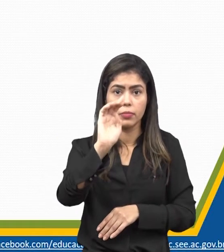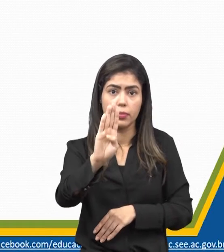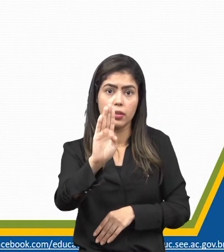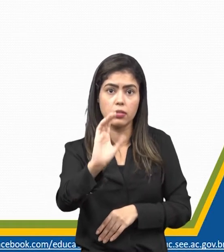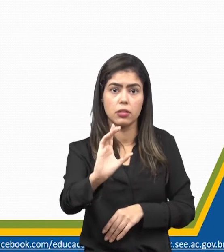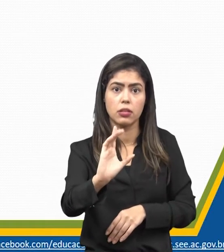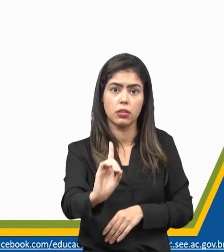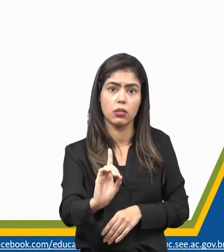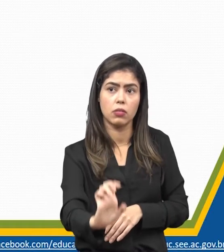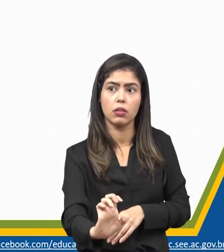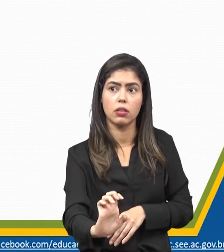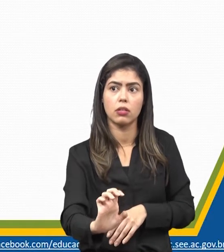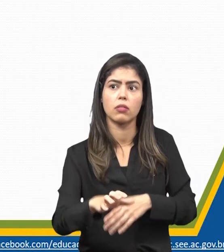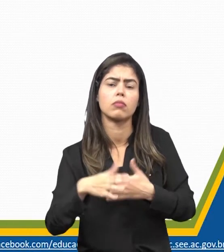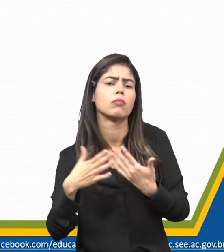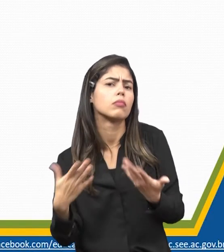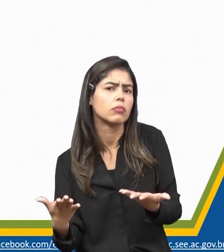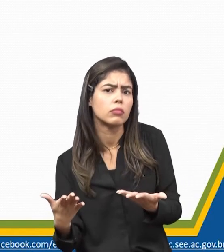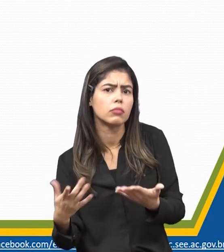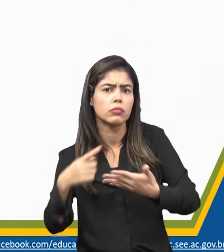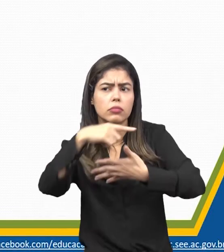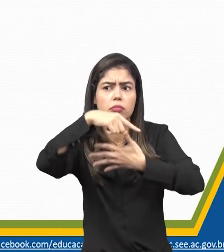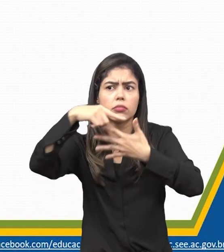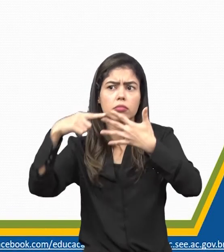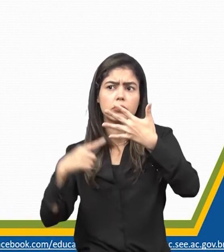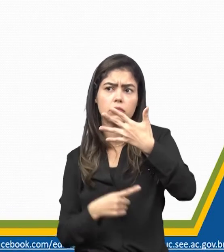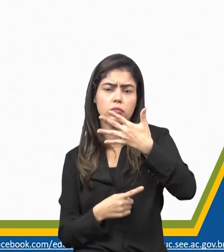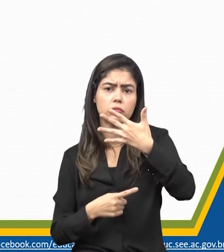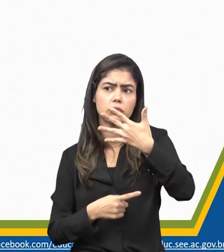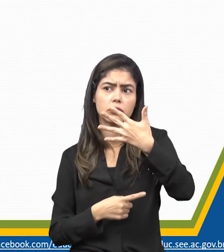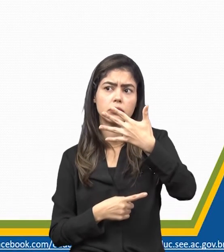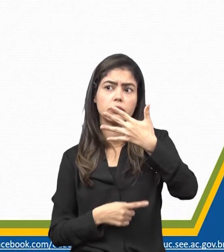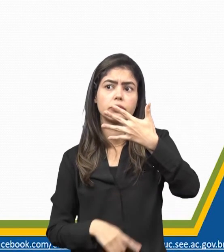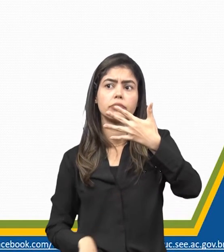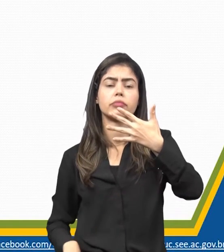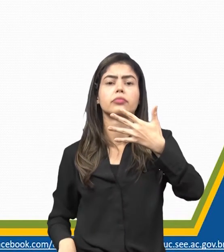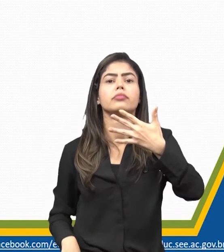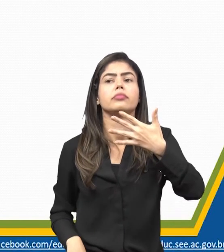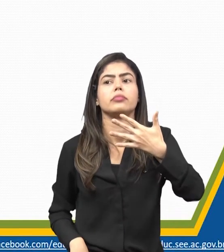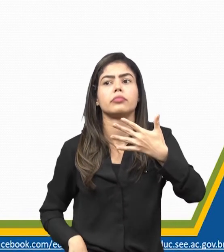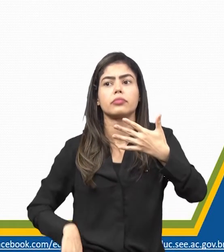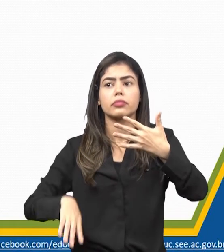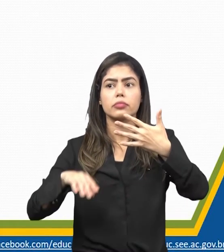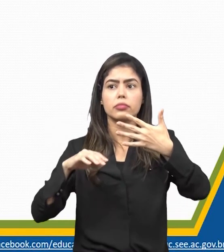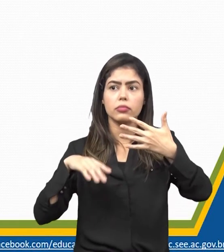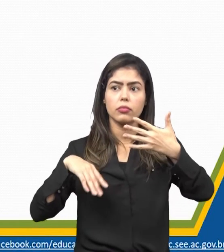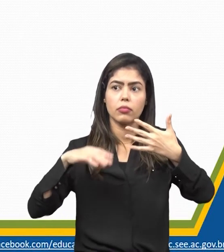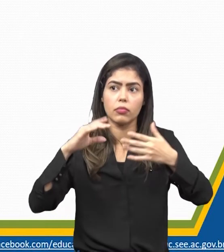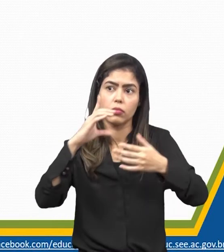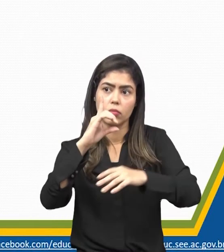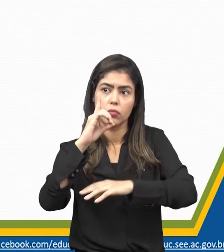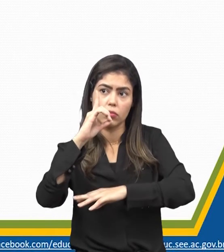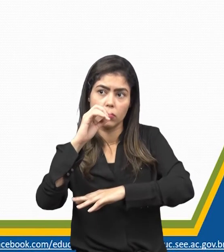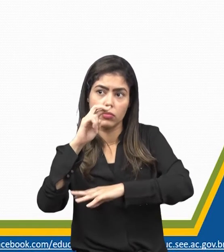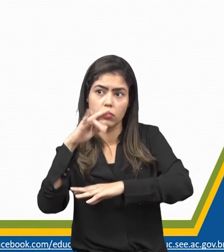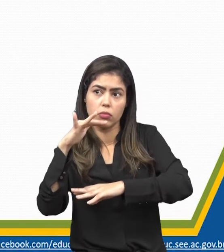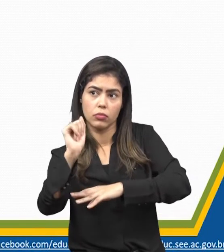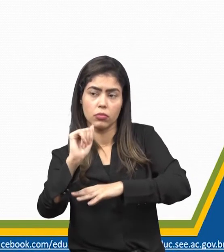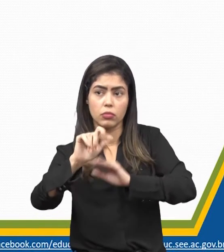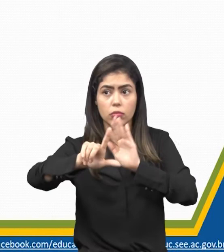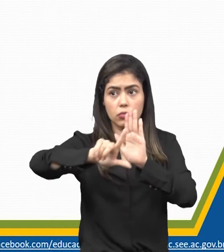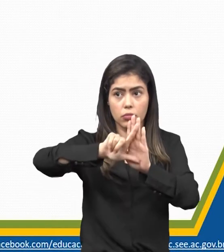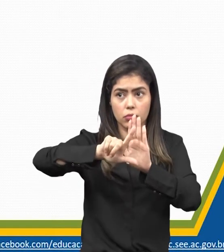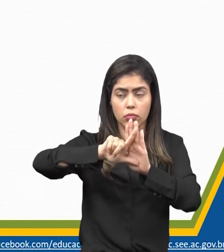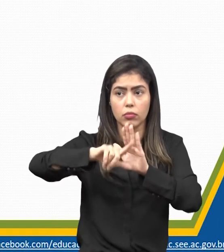B. Dominação tradicional, que se opõe à dominação carismática, letra C. dominação tradicional e